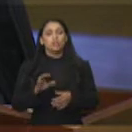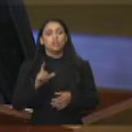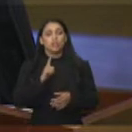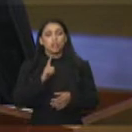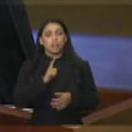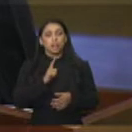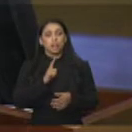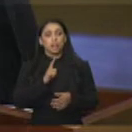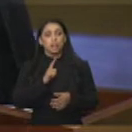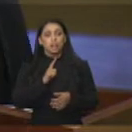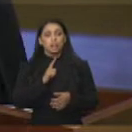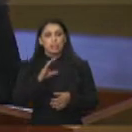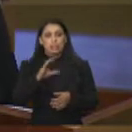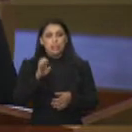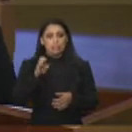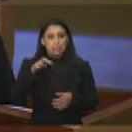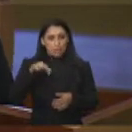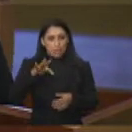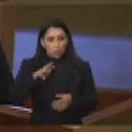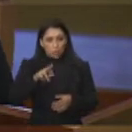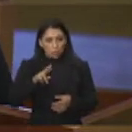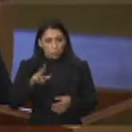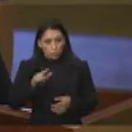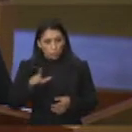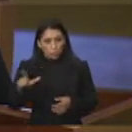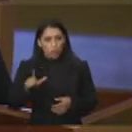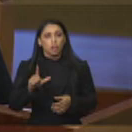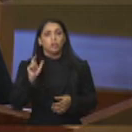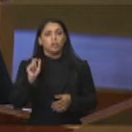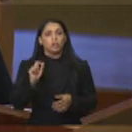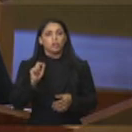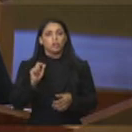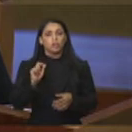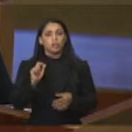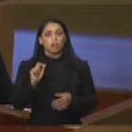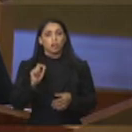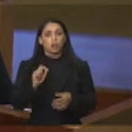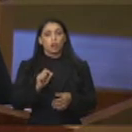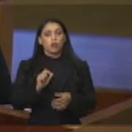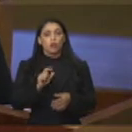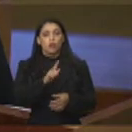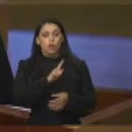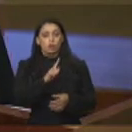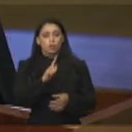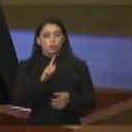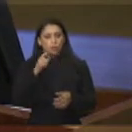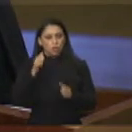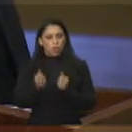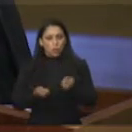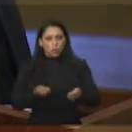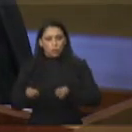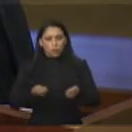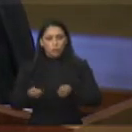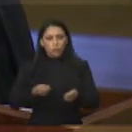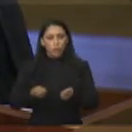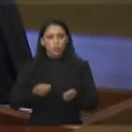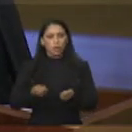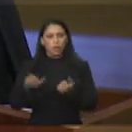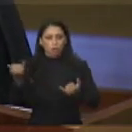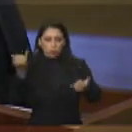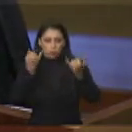de Dados. Foi objeto, inclusive, de consideração por parte do advogado-geral da União na sua